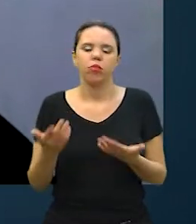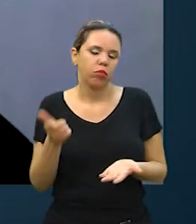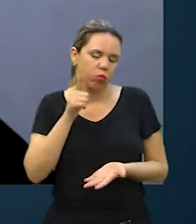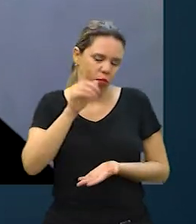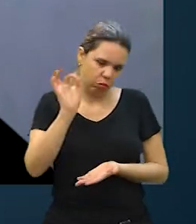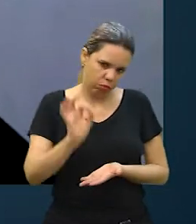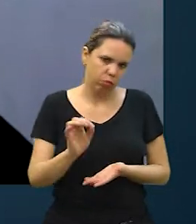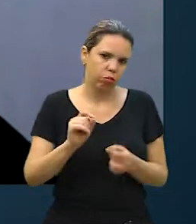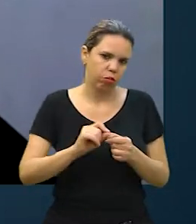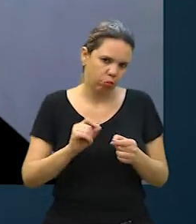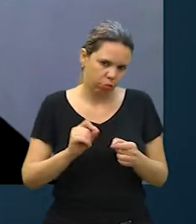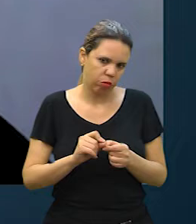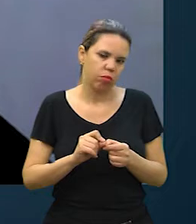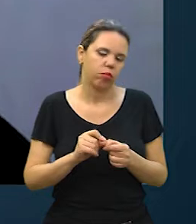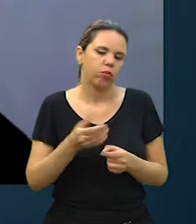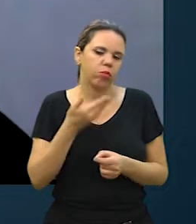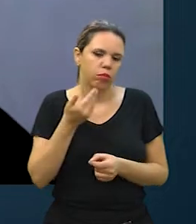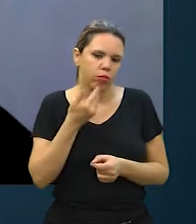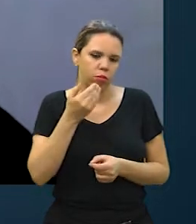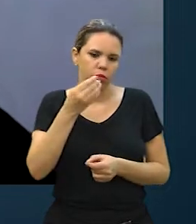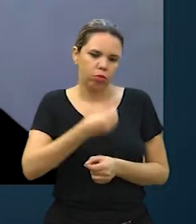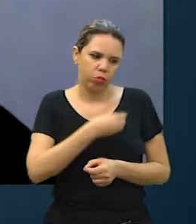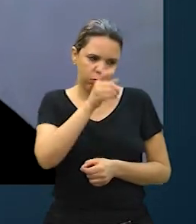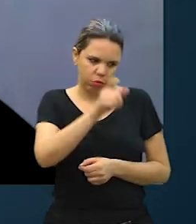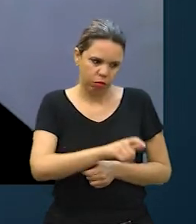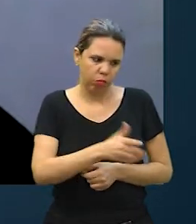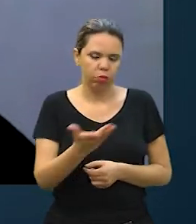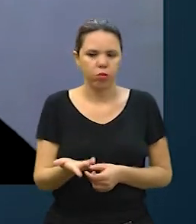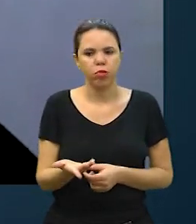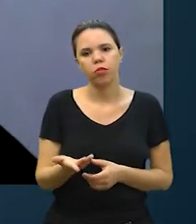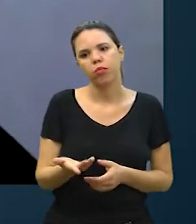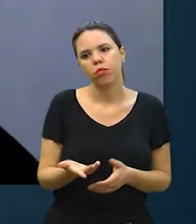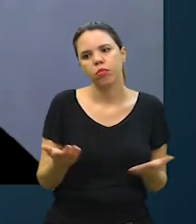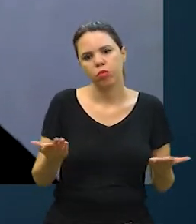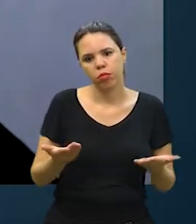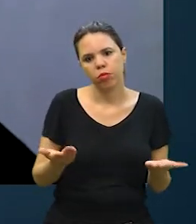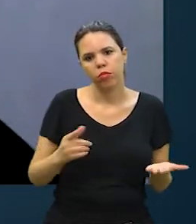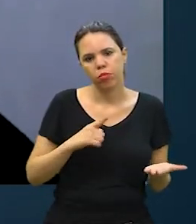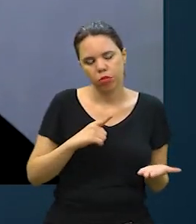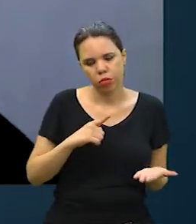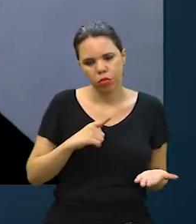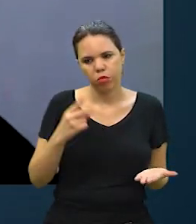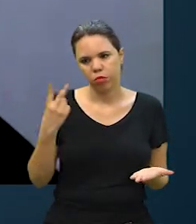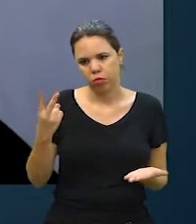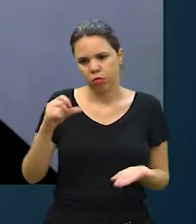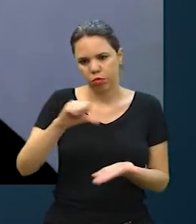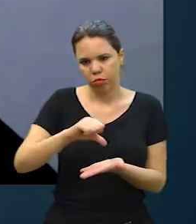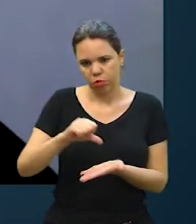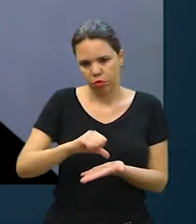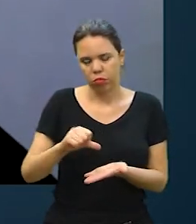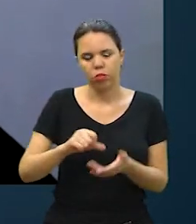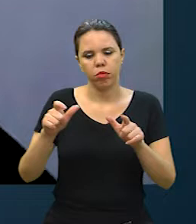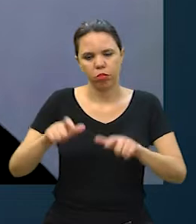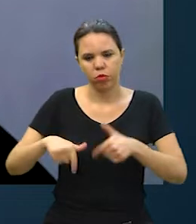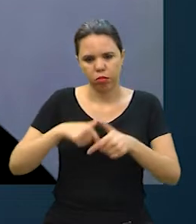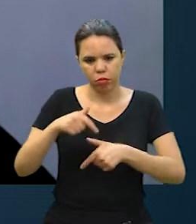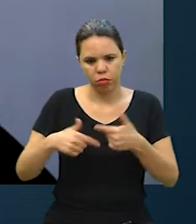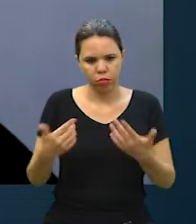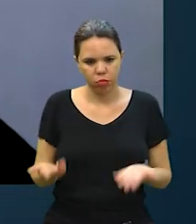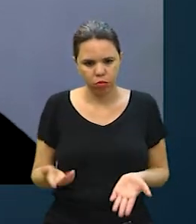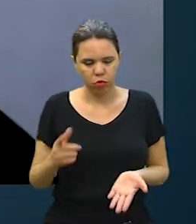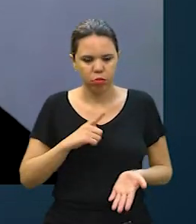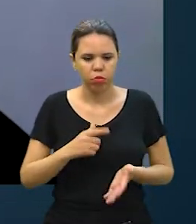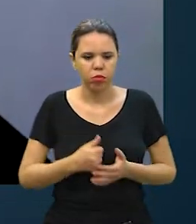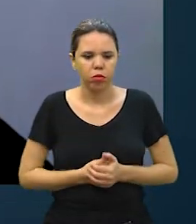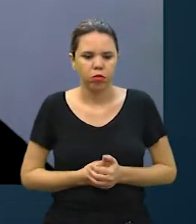com certeza facilitaria a vida do cliente. E, no caso, hoje a gente tem praticamente 2 pontos de venda onde a gente trabalha. A gente